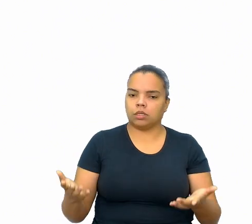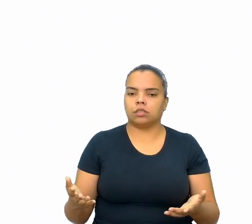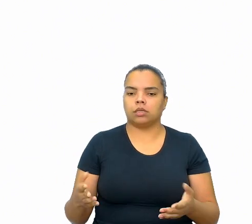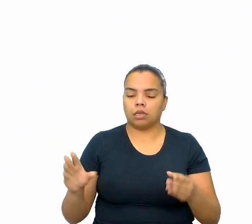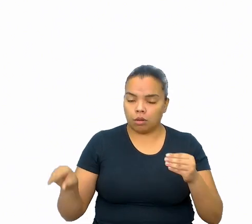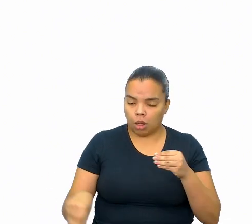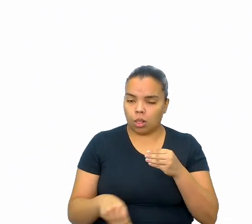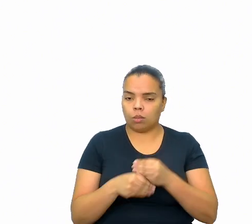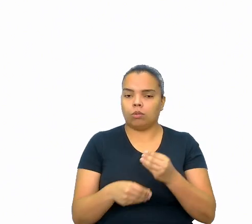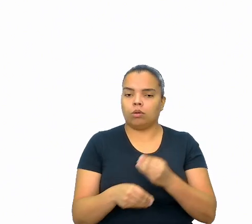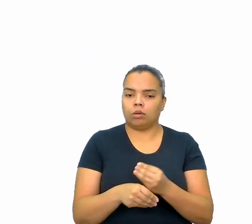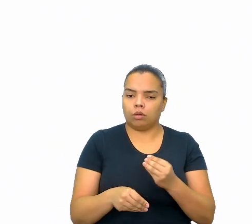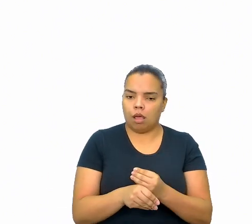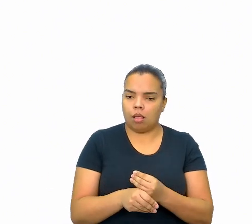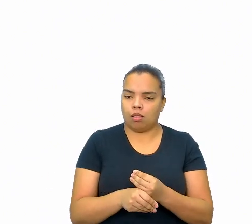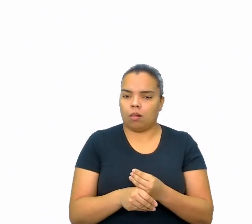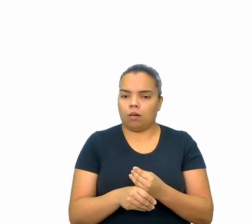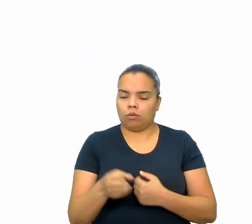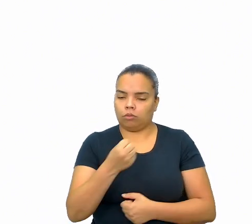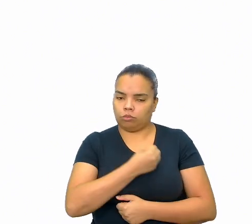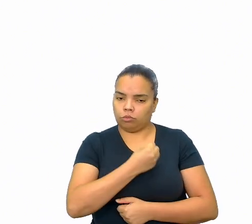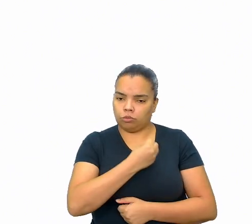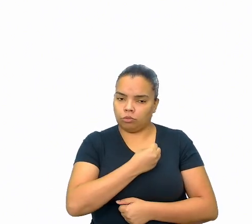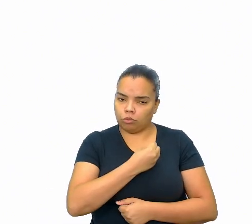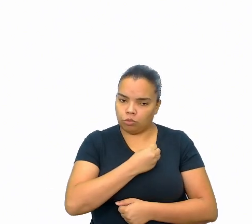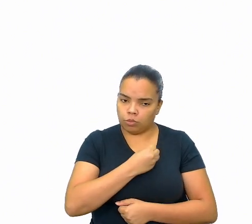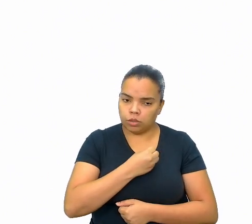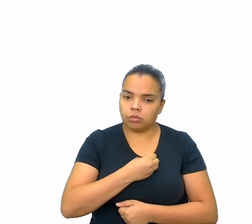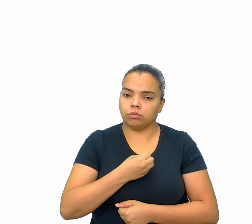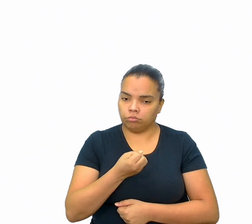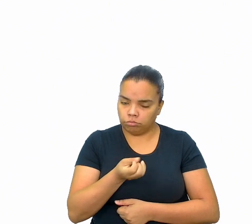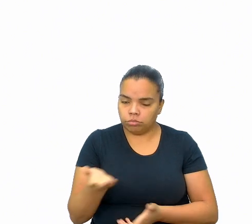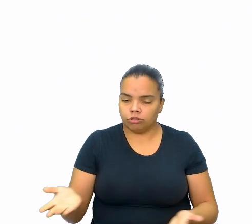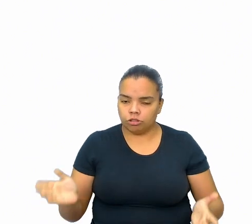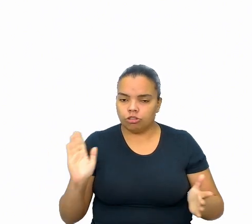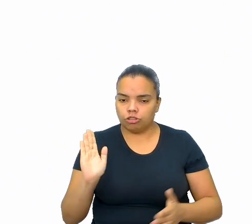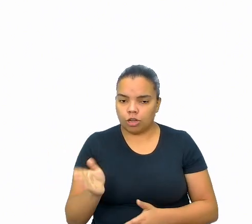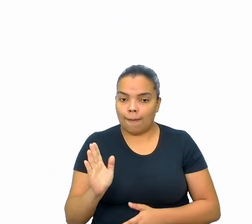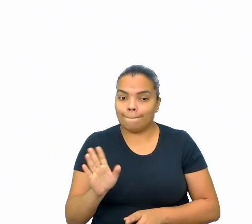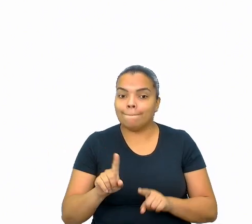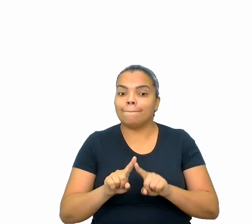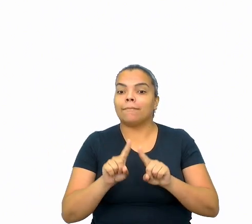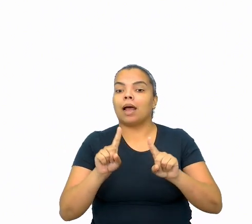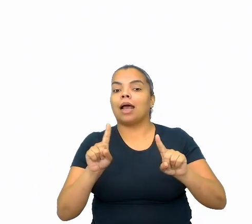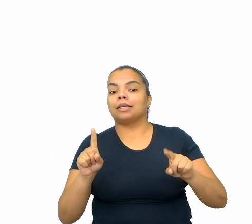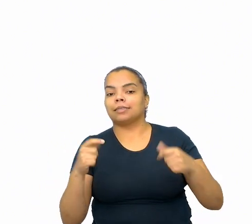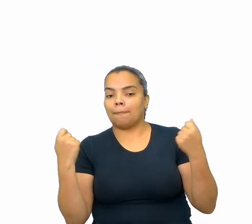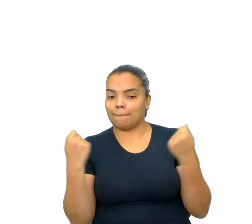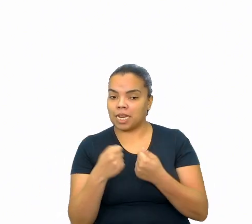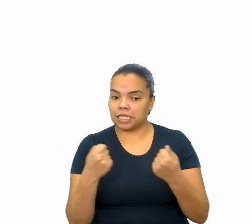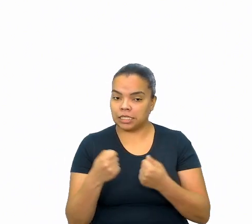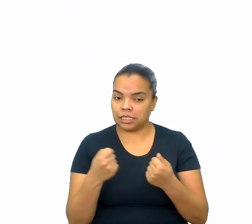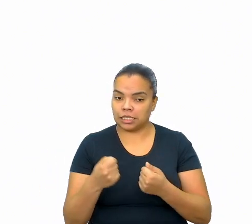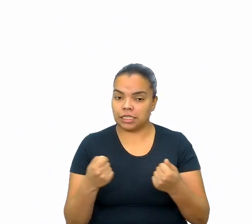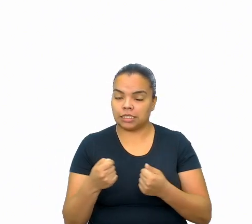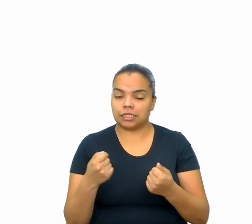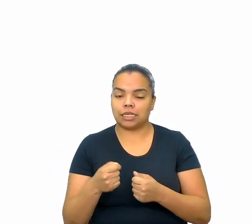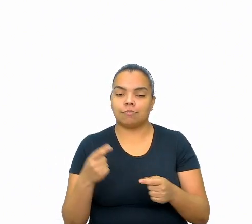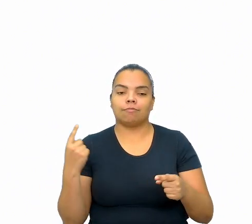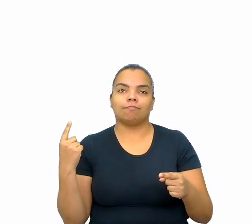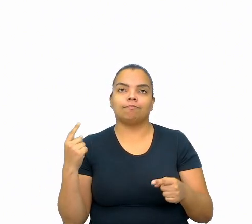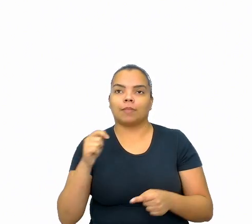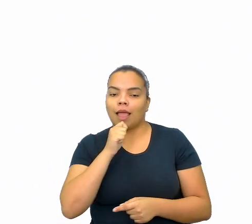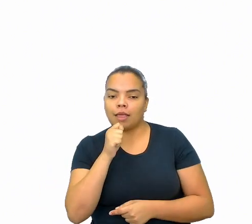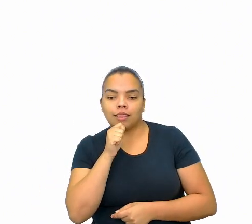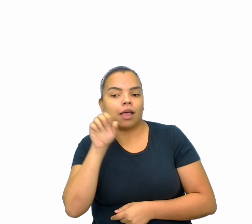opacos. Ela escreve convencionalmente todas as centenas, porém ela ainda se apoia na escrita das